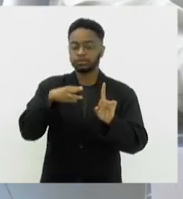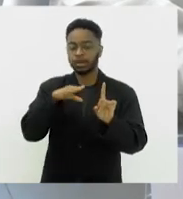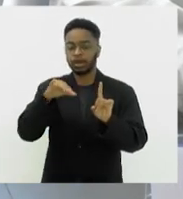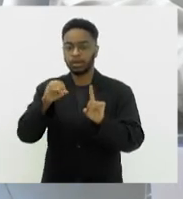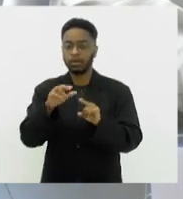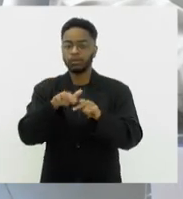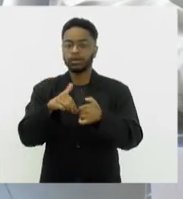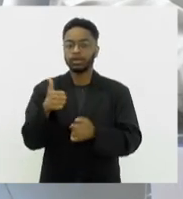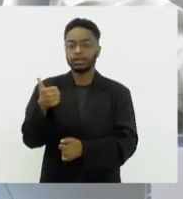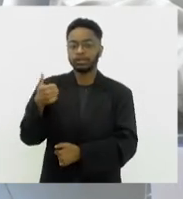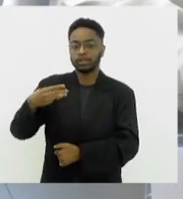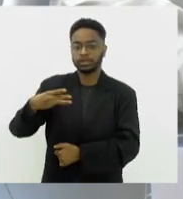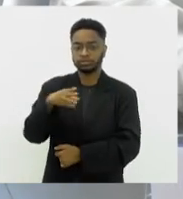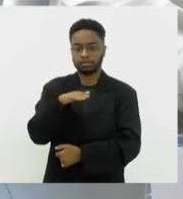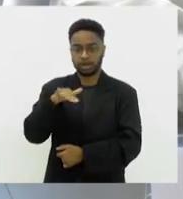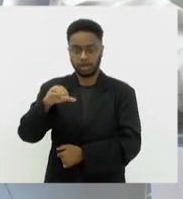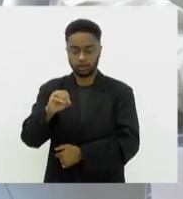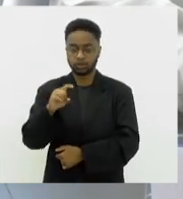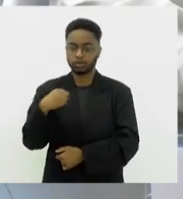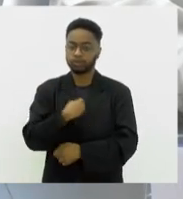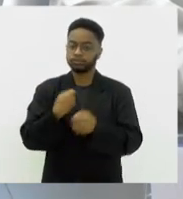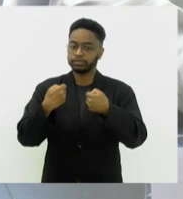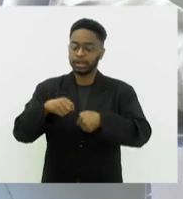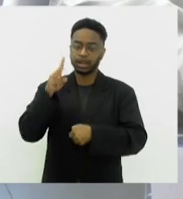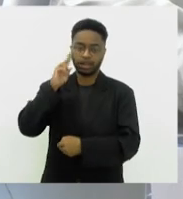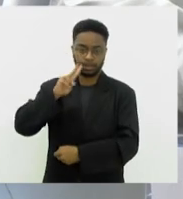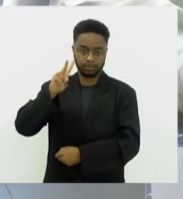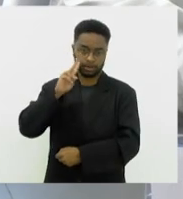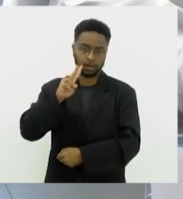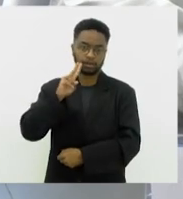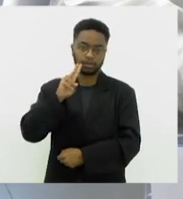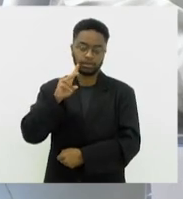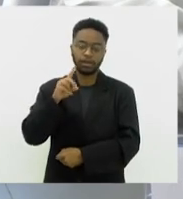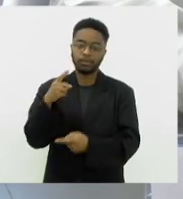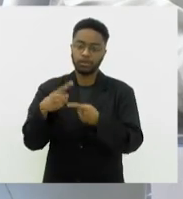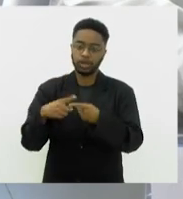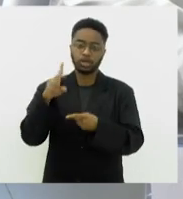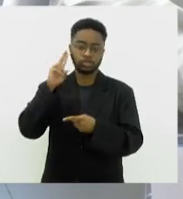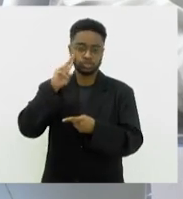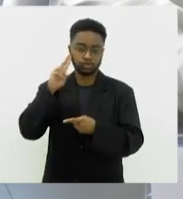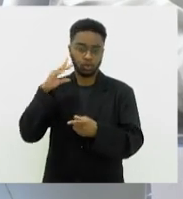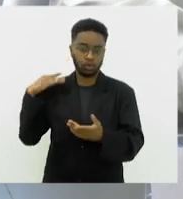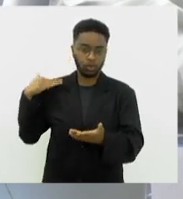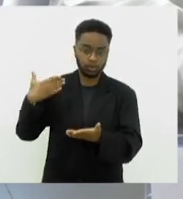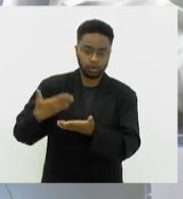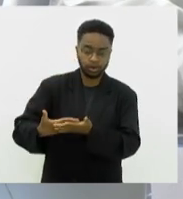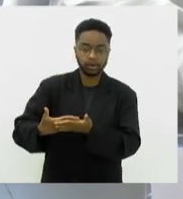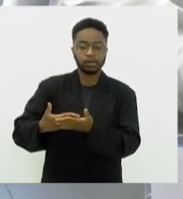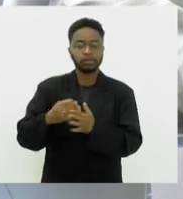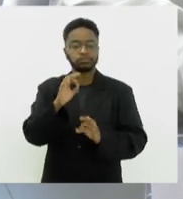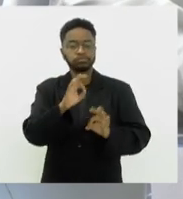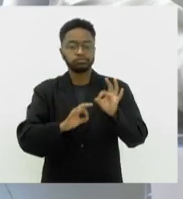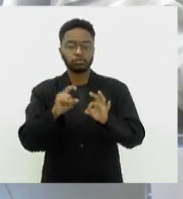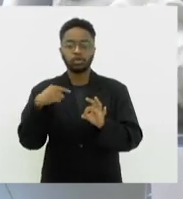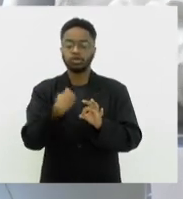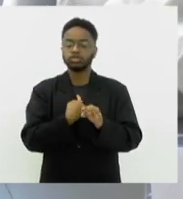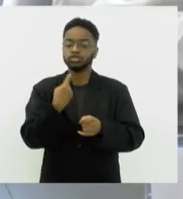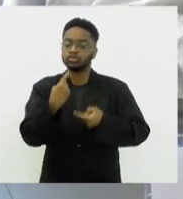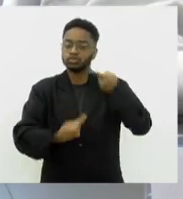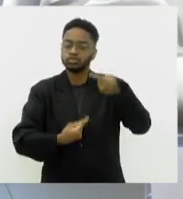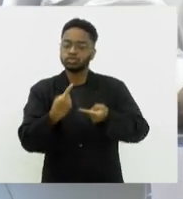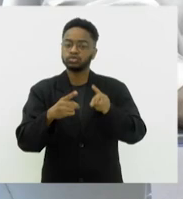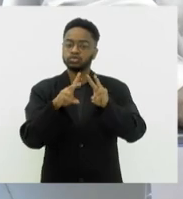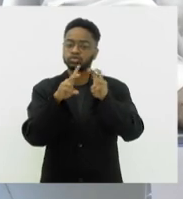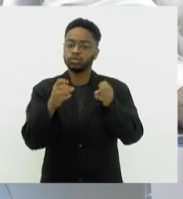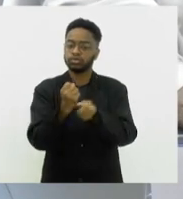de Maio é importante que nós lembremos aqui afinal de contas a história nos constitui de discutirmos a abolição da escravatura no